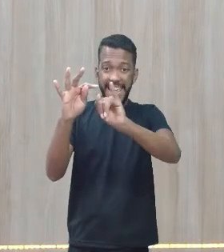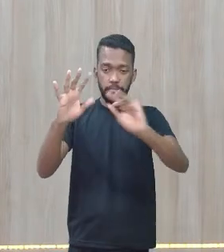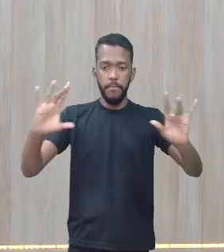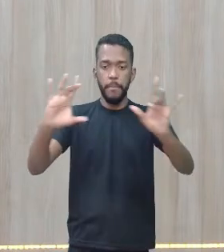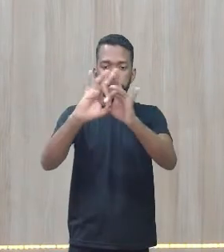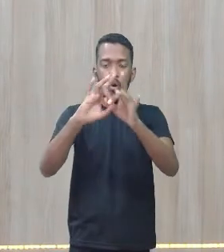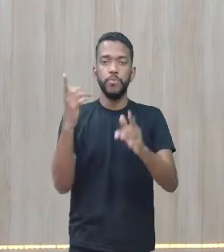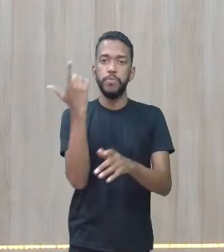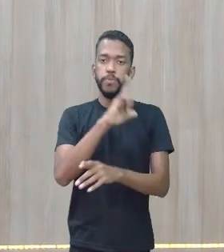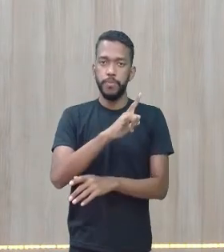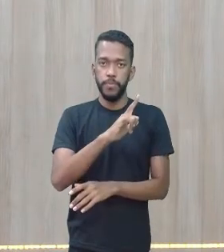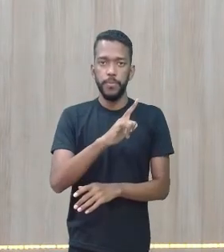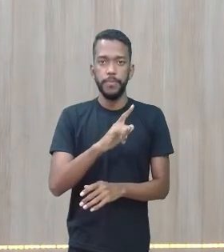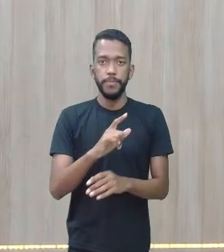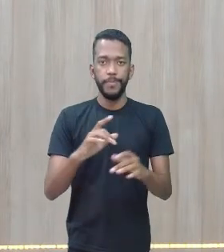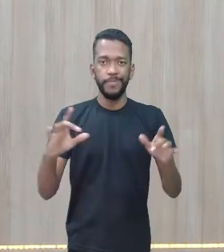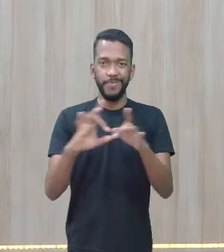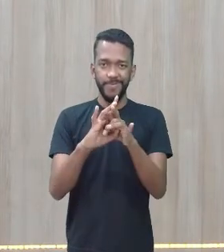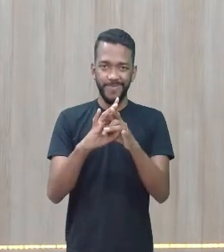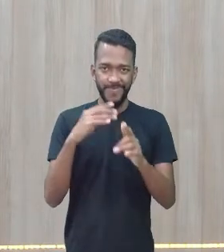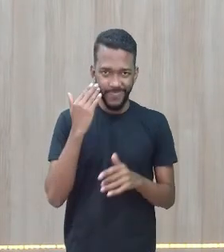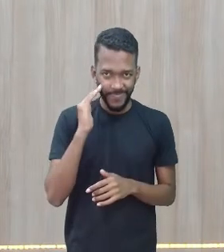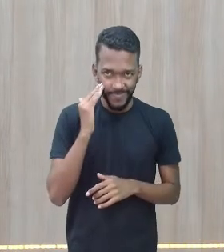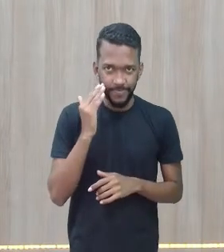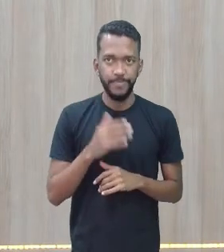a palavra e o sufixo.